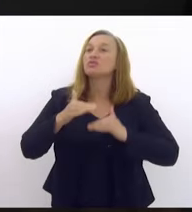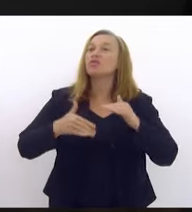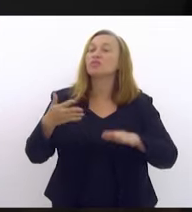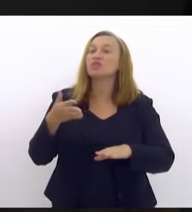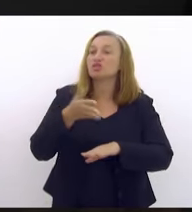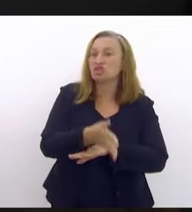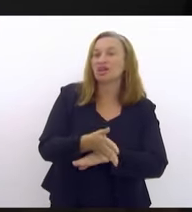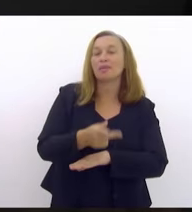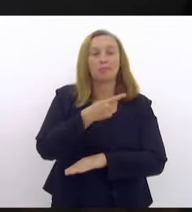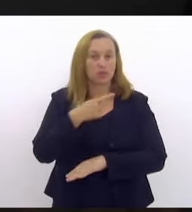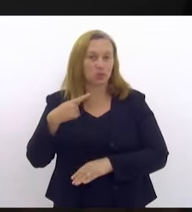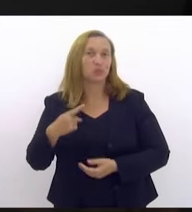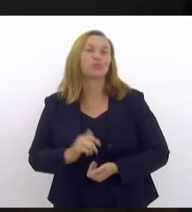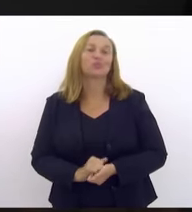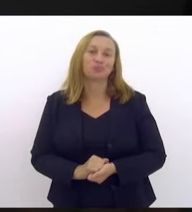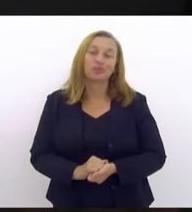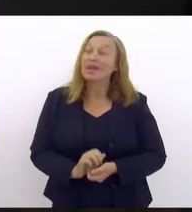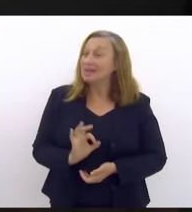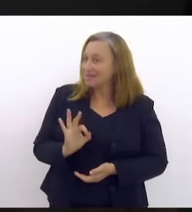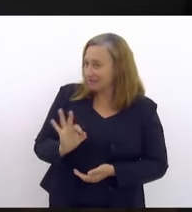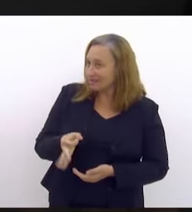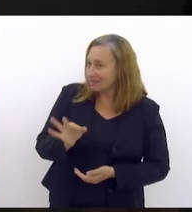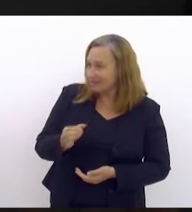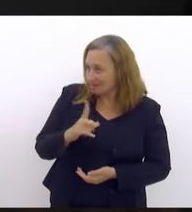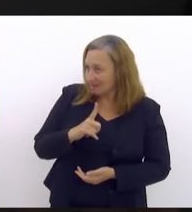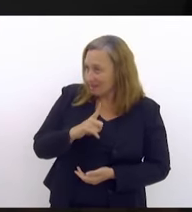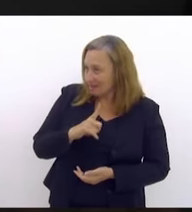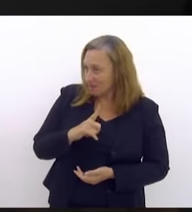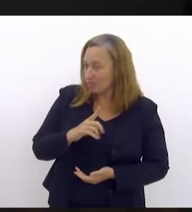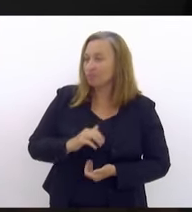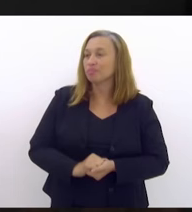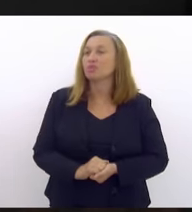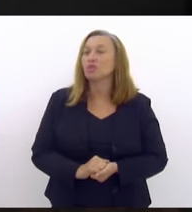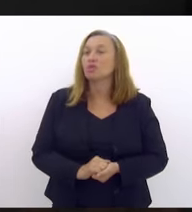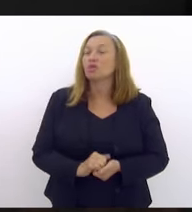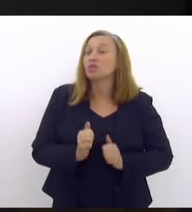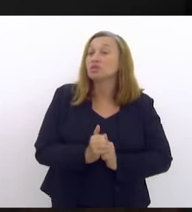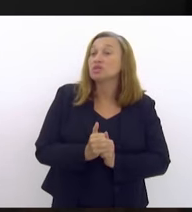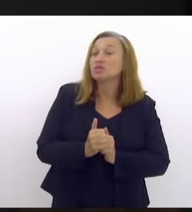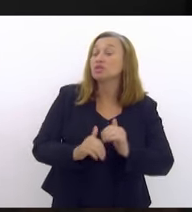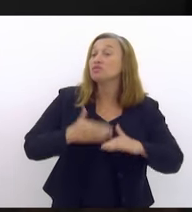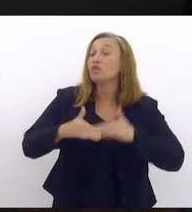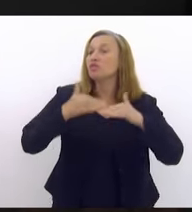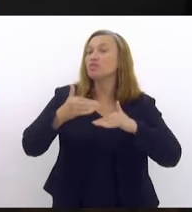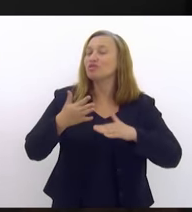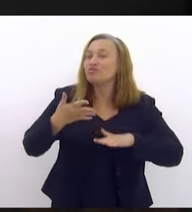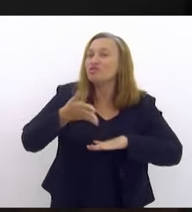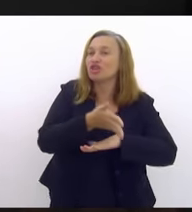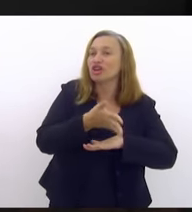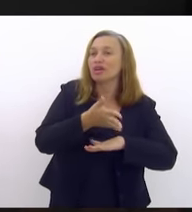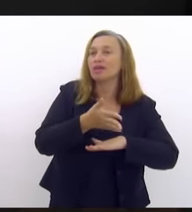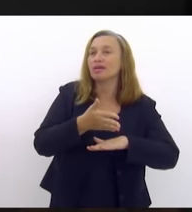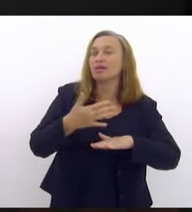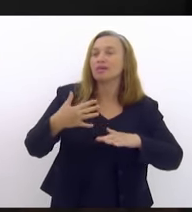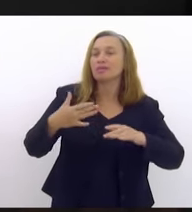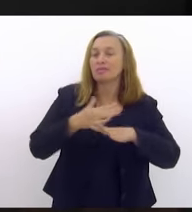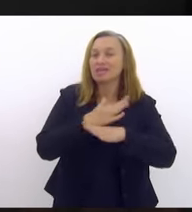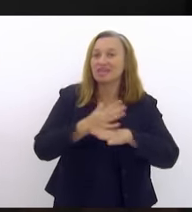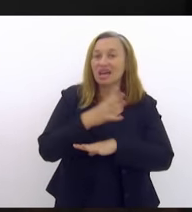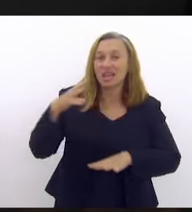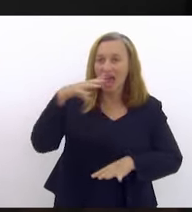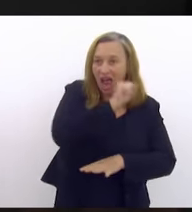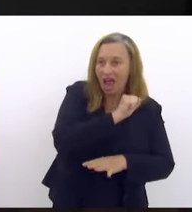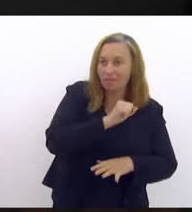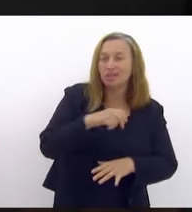pastor. E eu tenho certeza, quando o desenvolvimento chega para a cidade com mais rapidez,